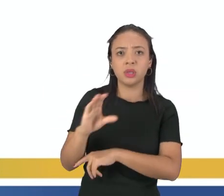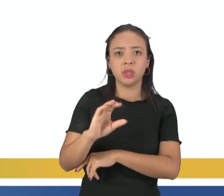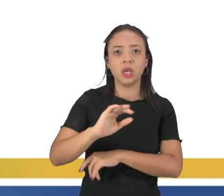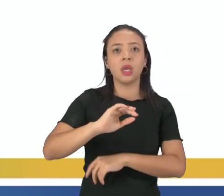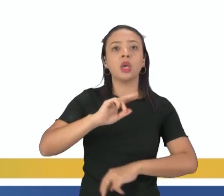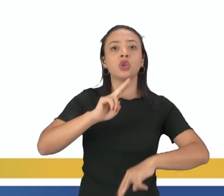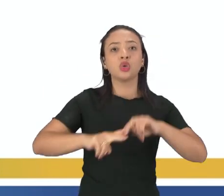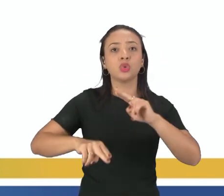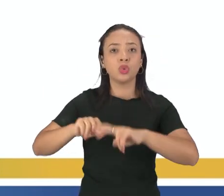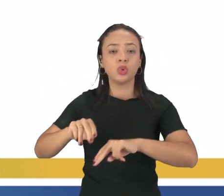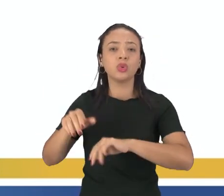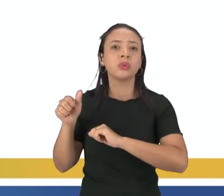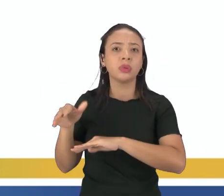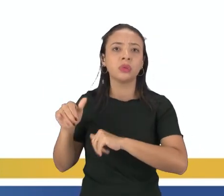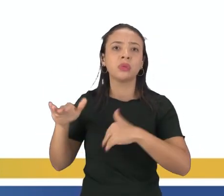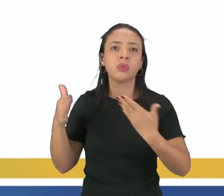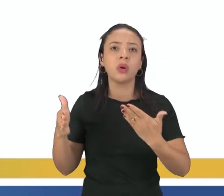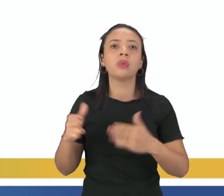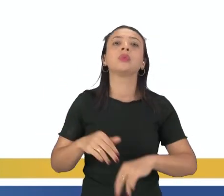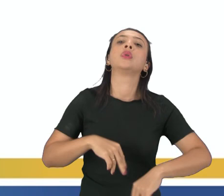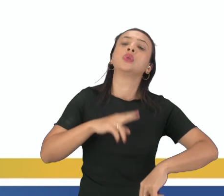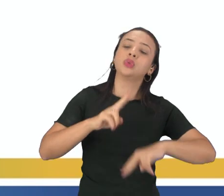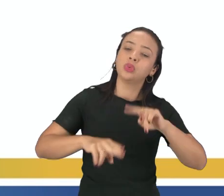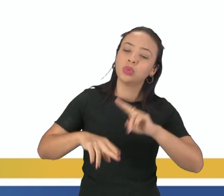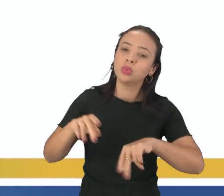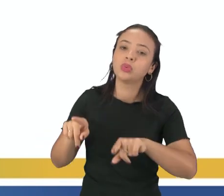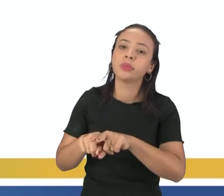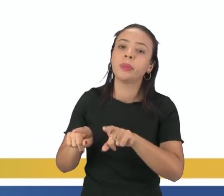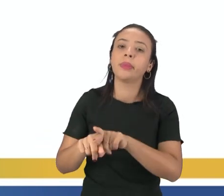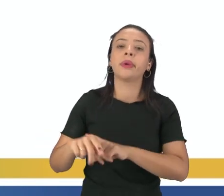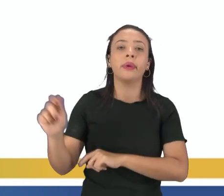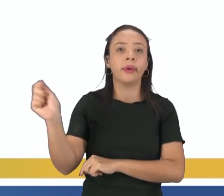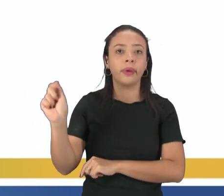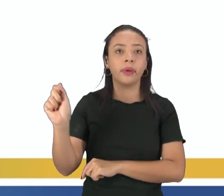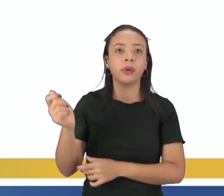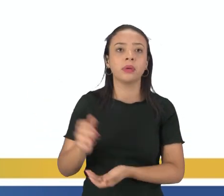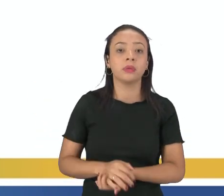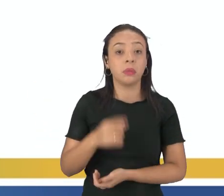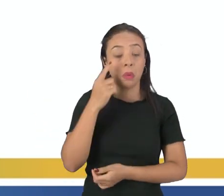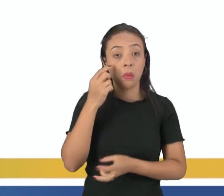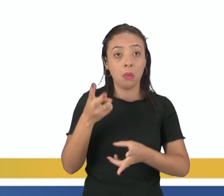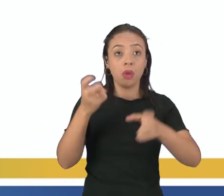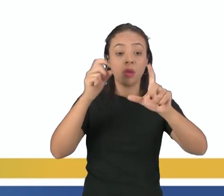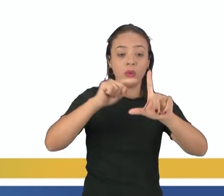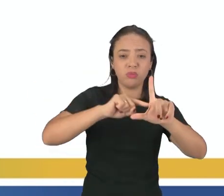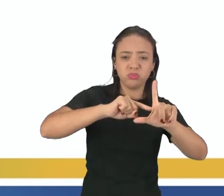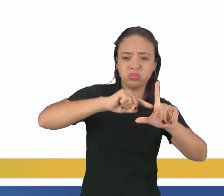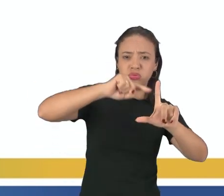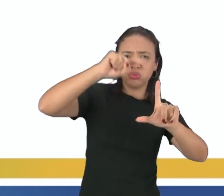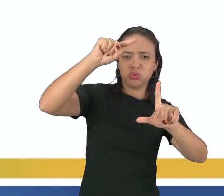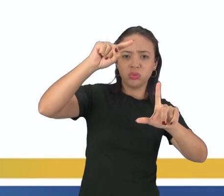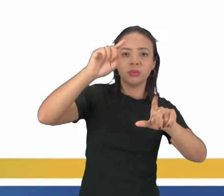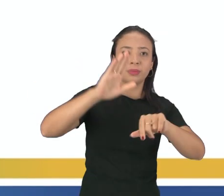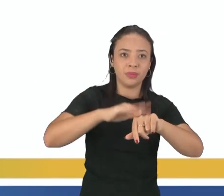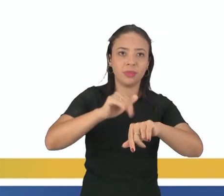junho e agosto. E aí basta observar que quem tem o maior pico é junho e quem tem o menor pico é